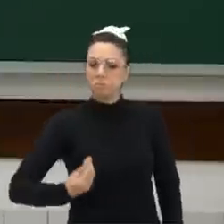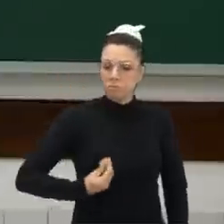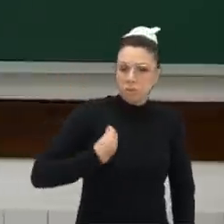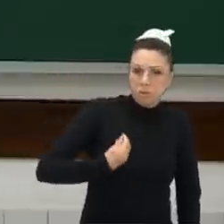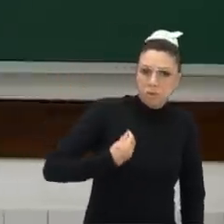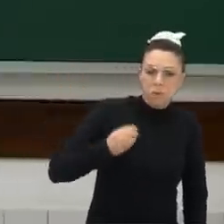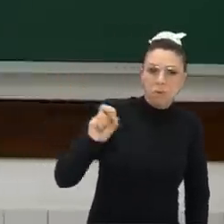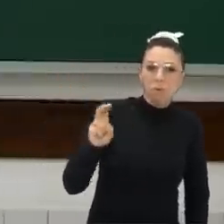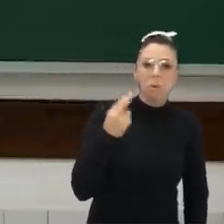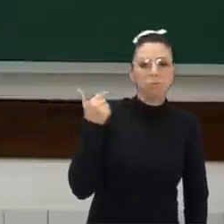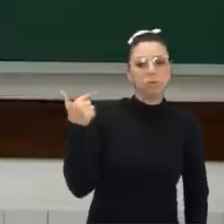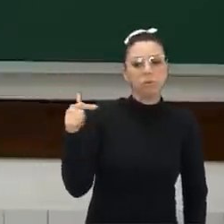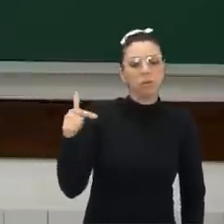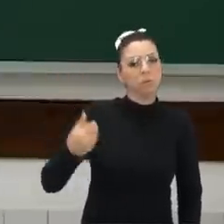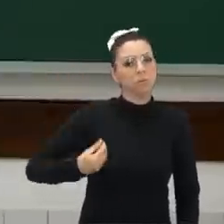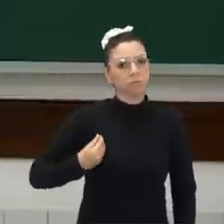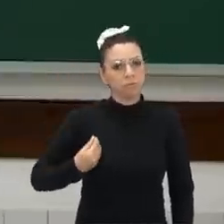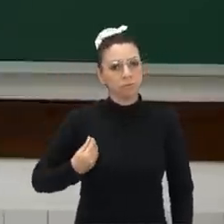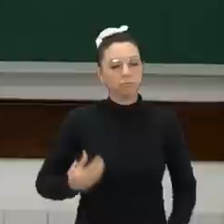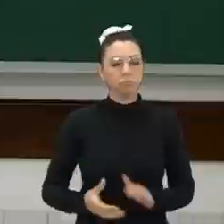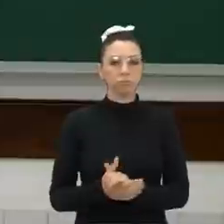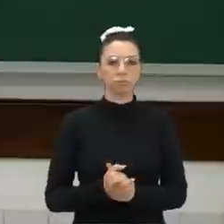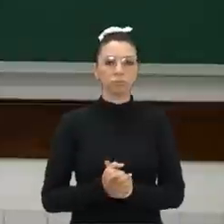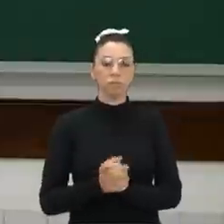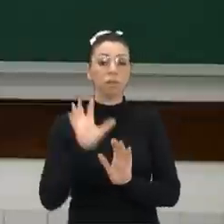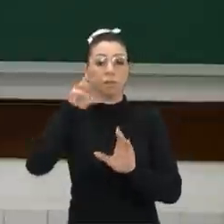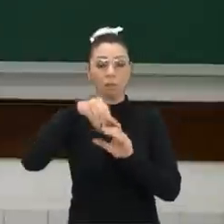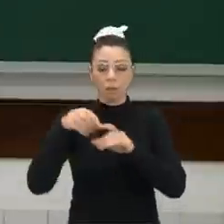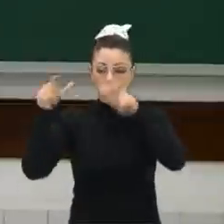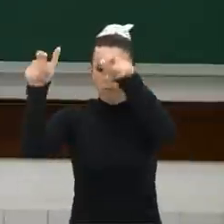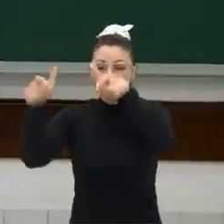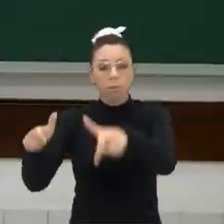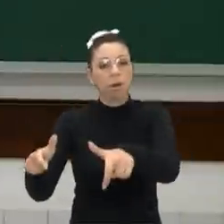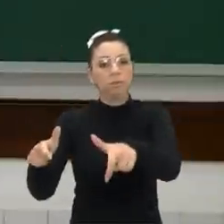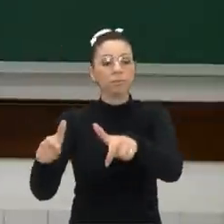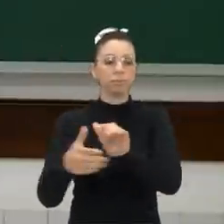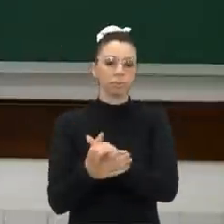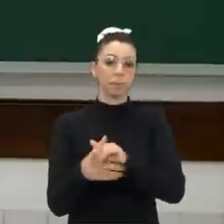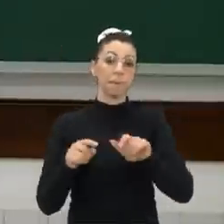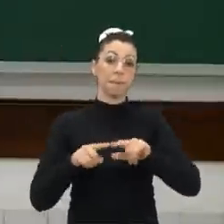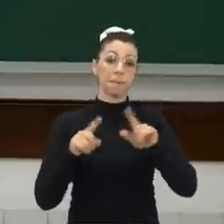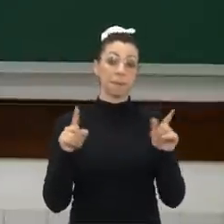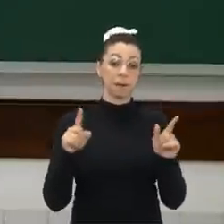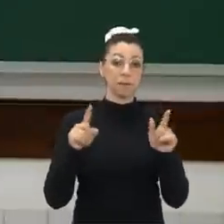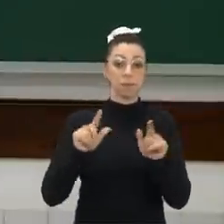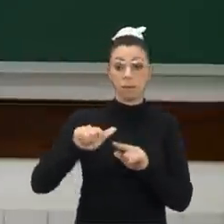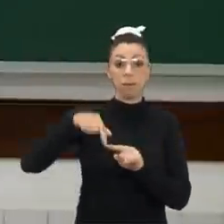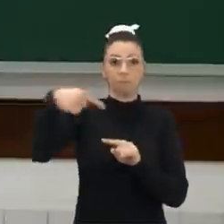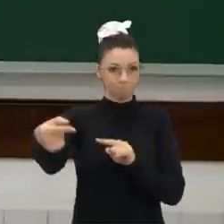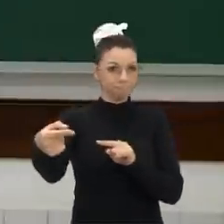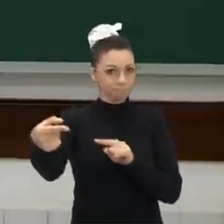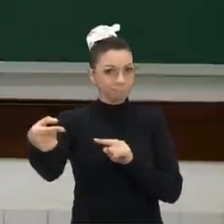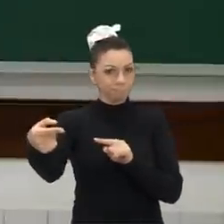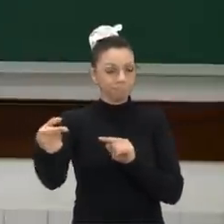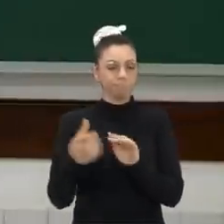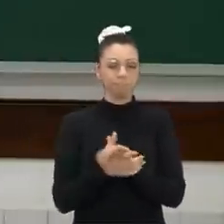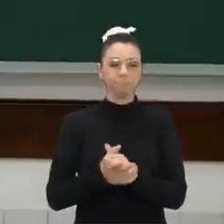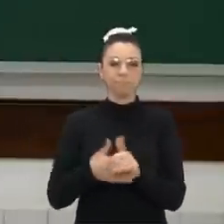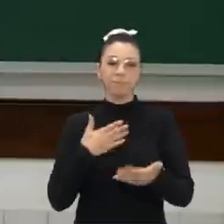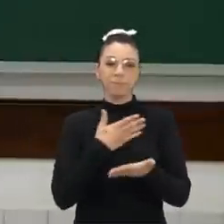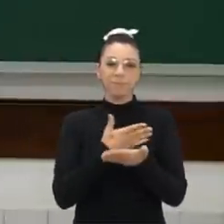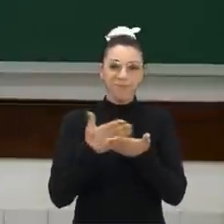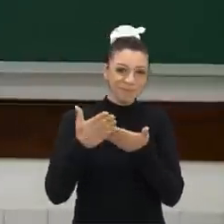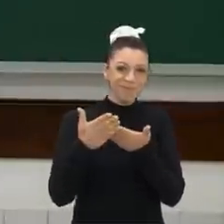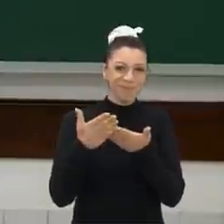não existe alguma coisa naquele determinado lugar? Mas isso é para daqui a pouquinho. Vamos